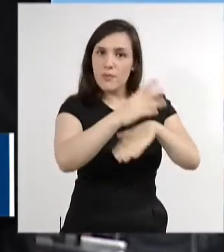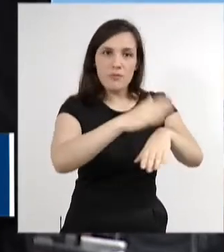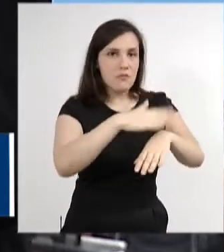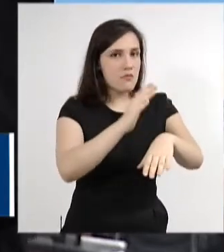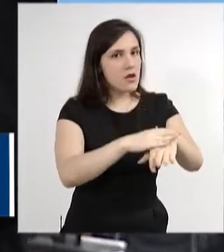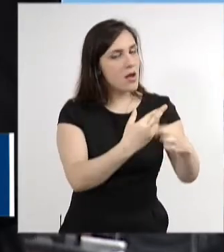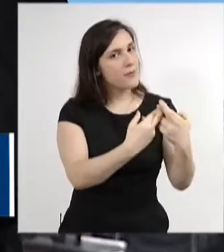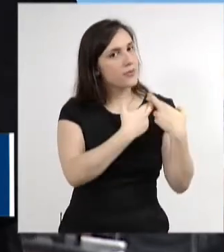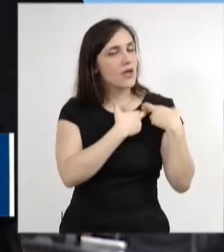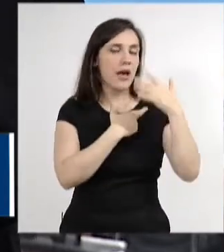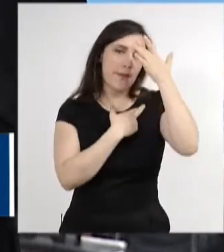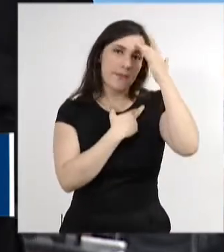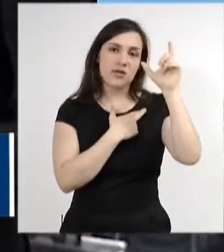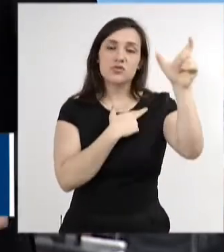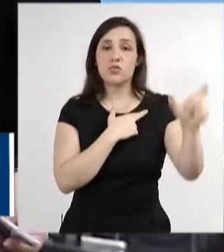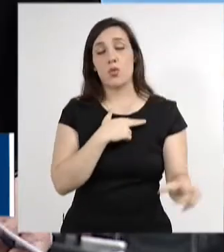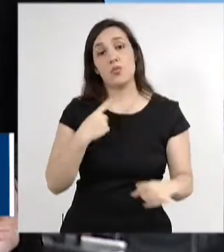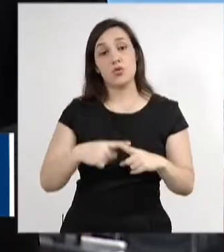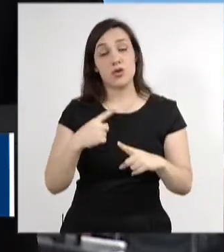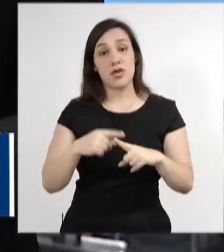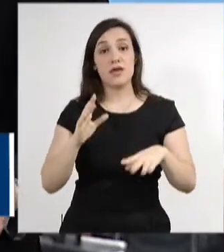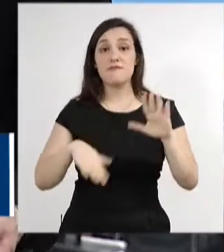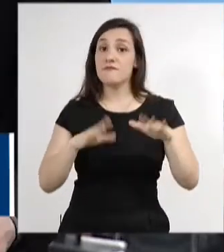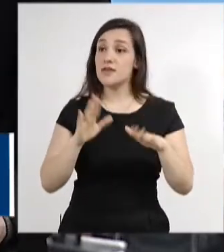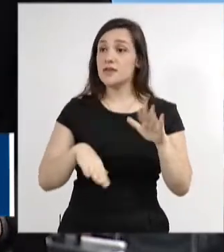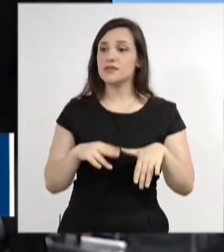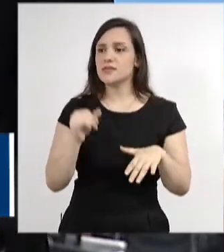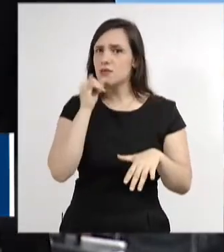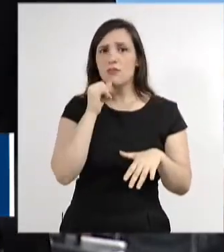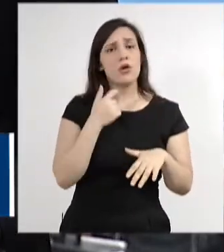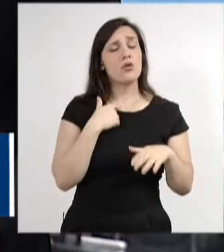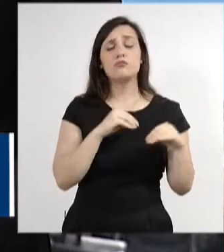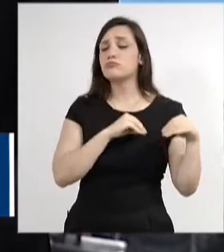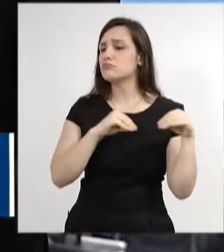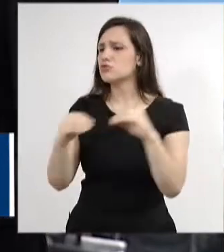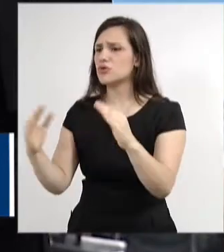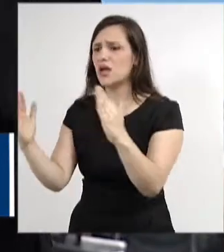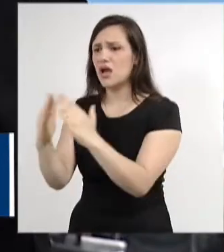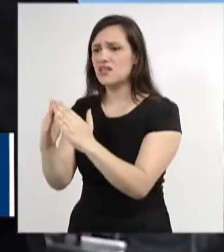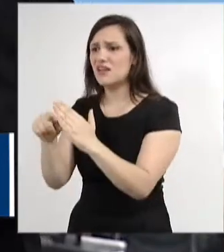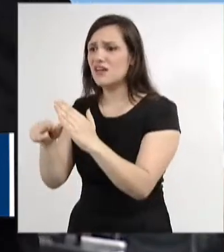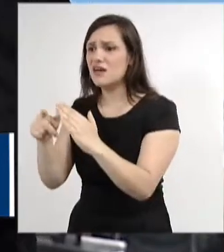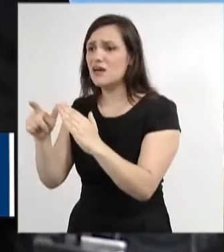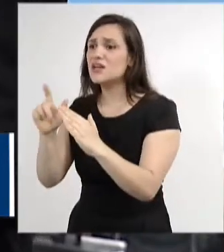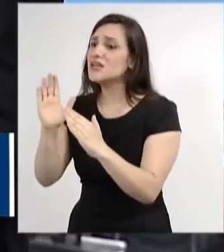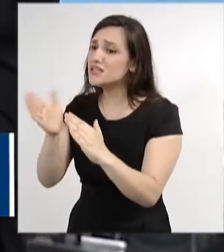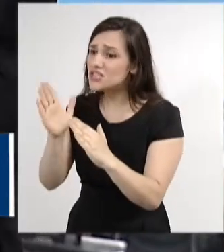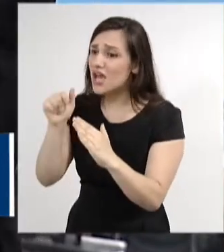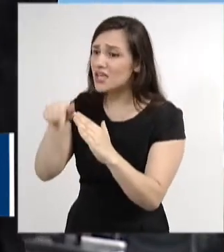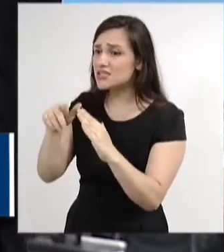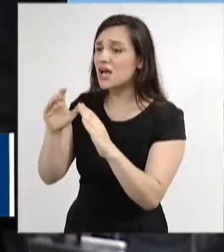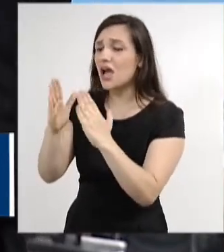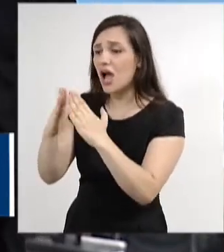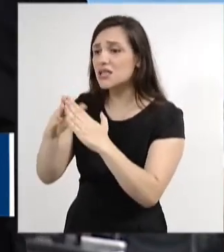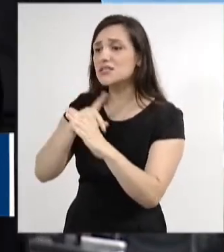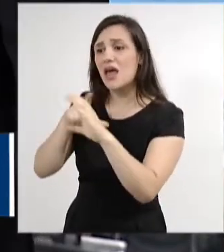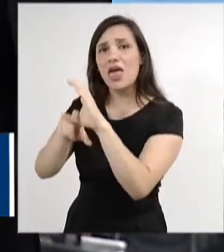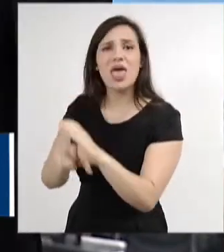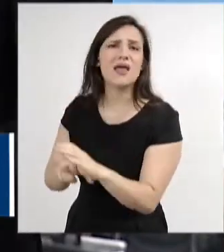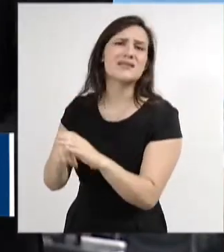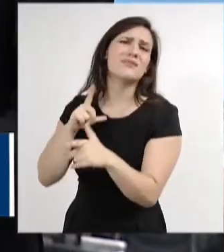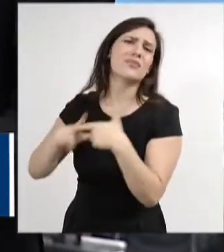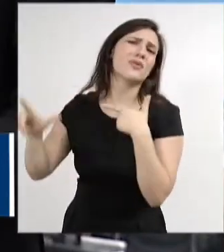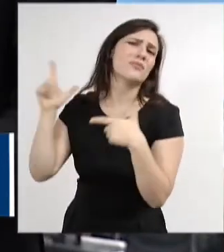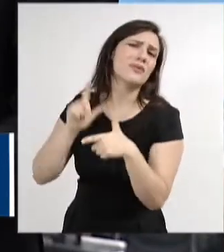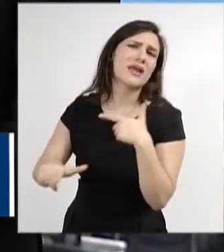para uma casa nova e aí se o outro inquilino anterior deixou contas a pagar, você tem sérias dificuldades para conseguir ligar a luz, ligar